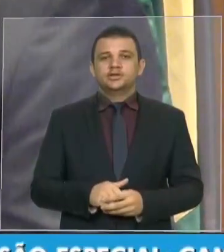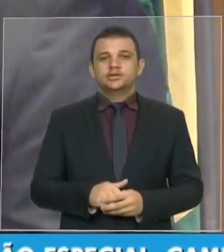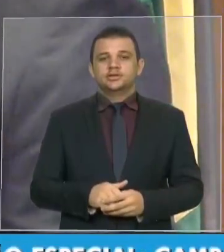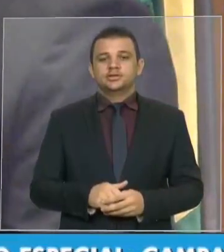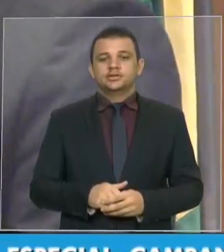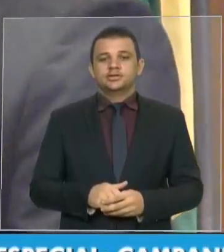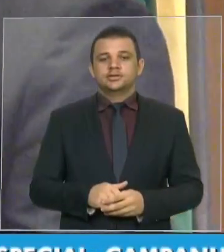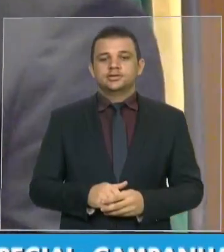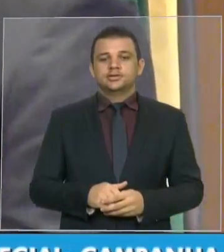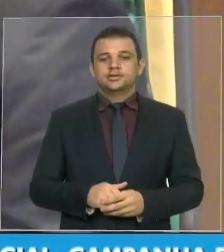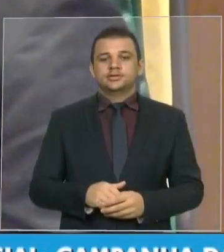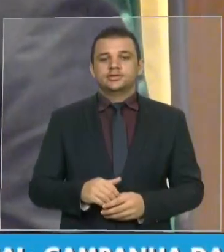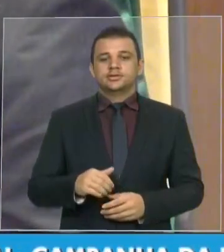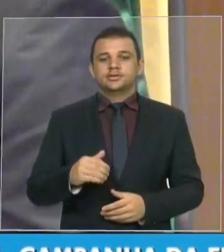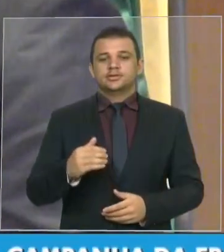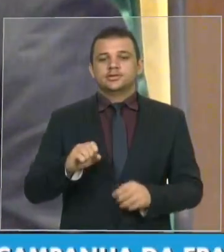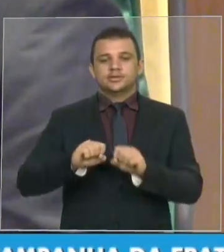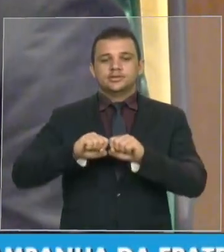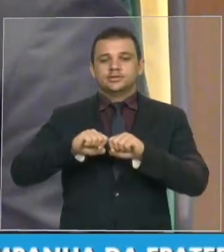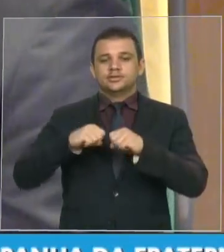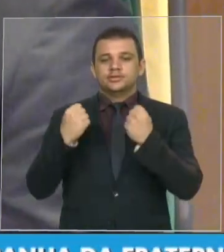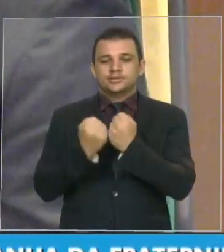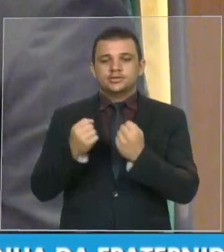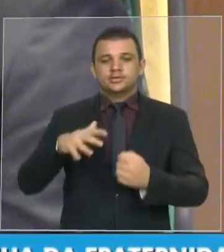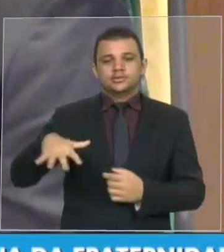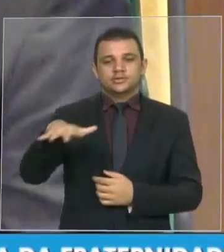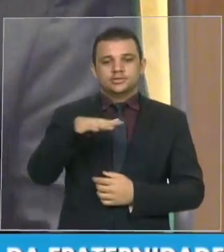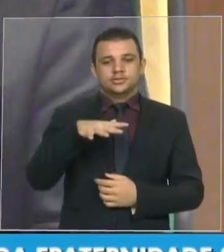aqui presentes, sociedade civil organizada.